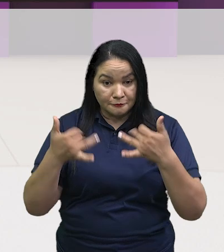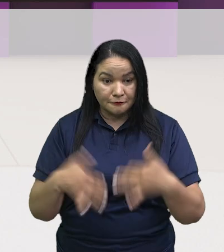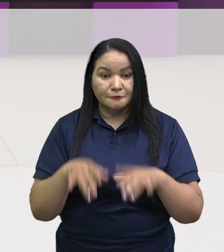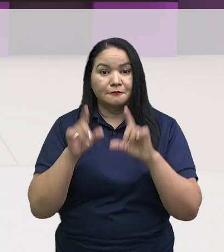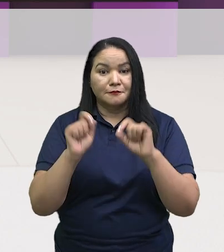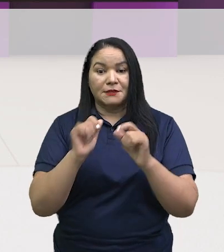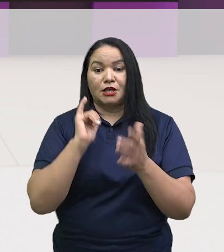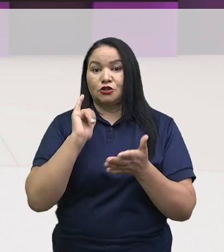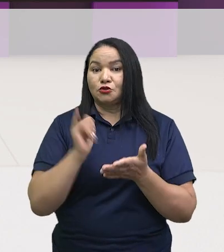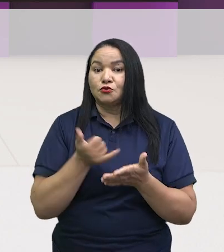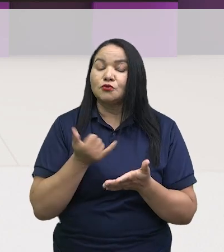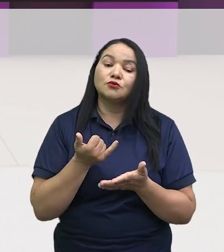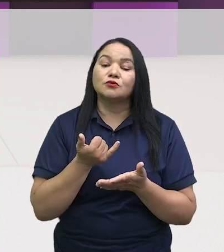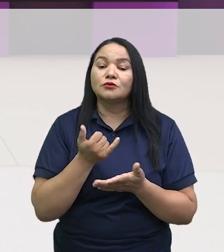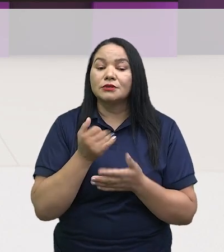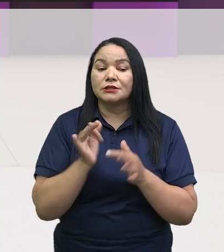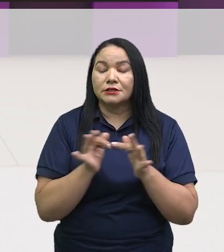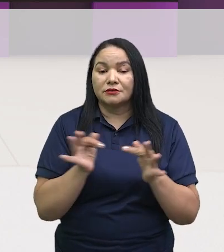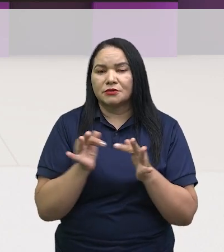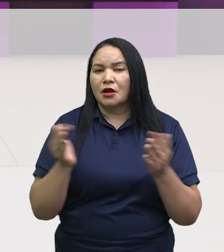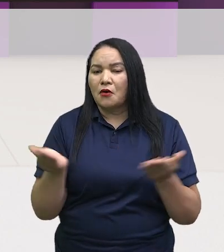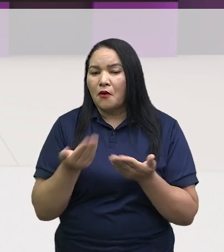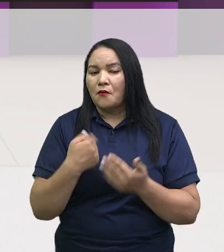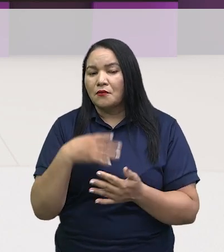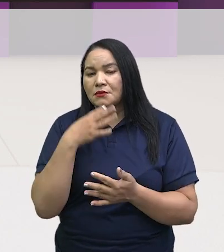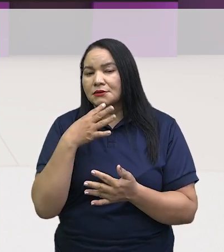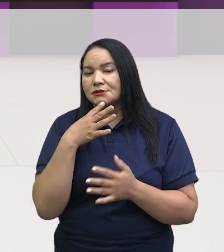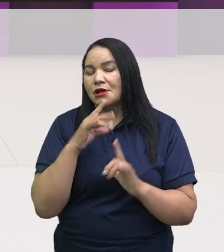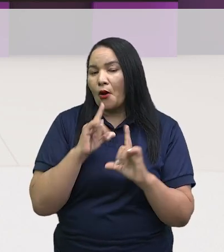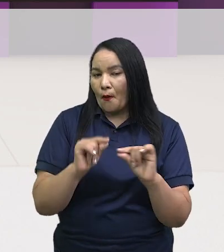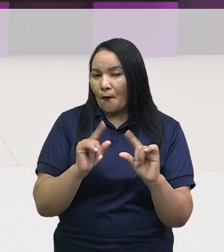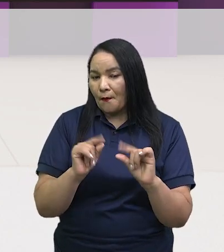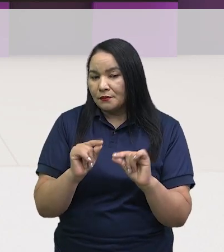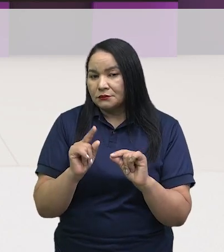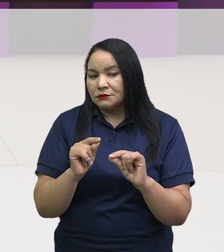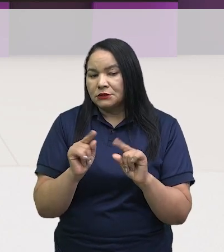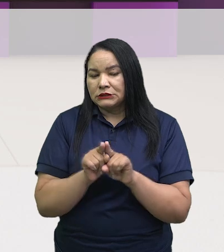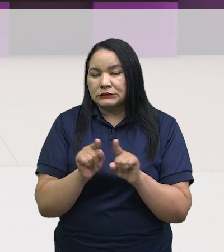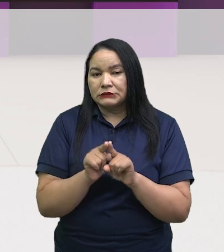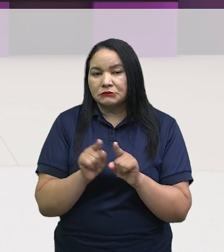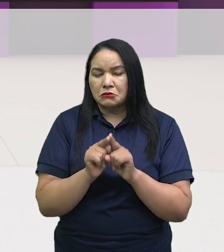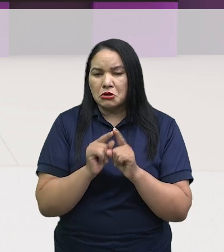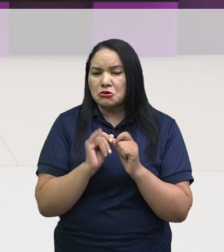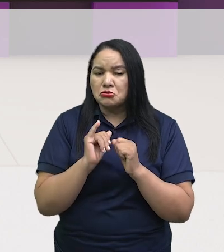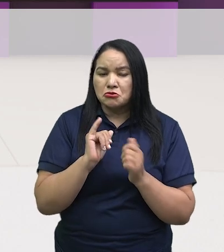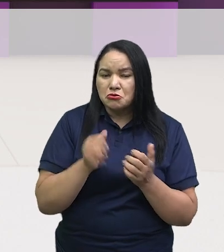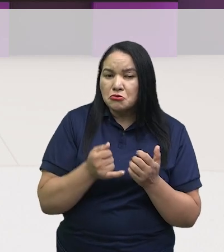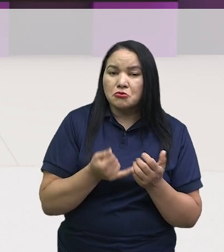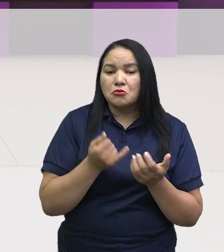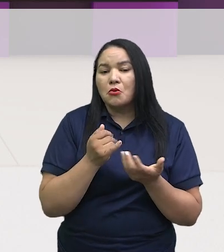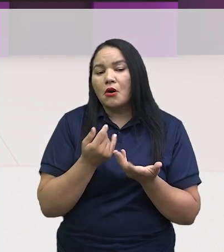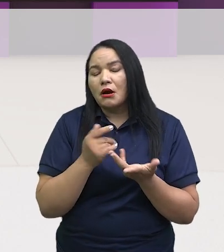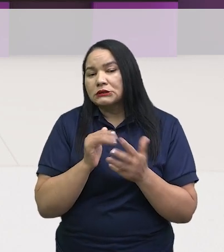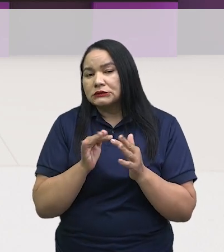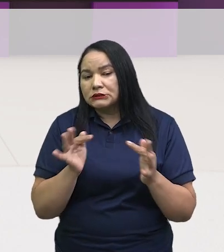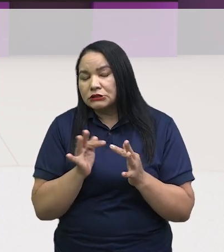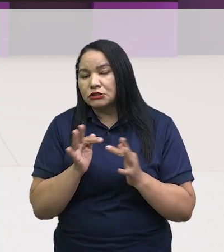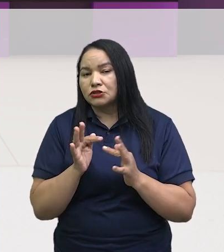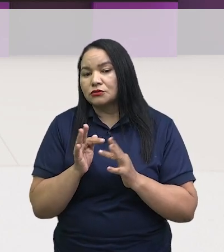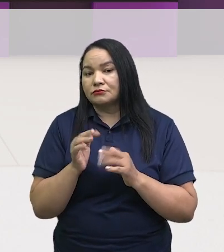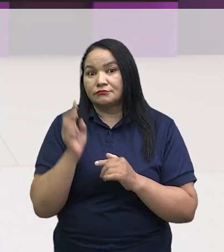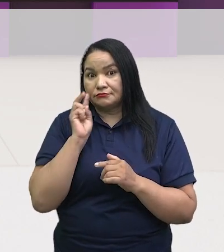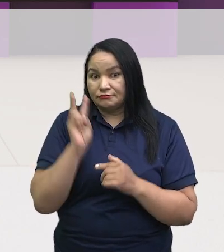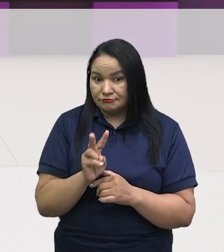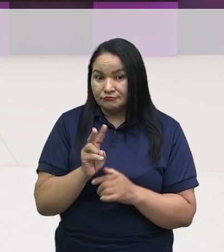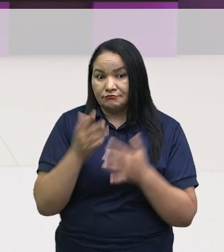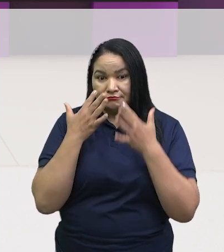em juros simples. Então vamos lá conhecer o que é quando que juros é classificado como simples. De olho na tela para que